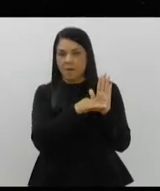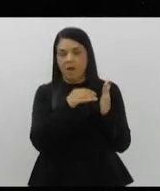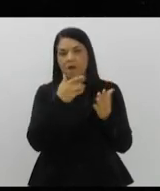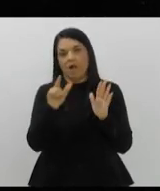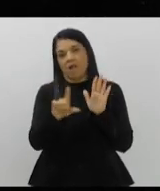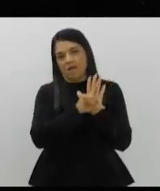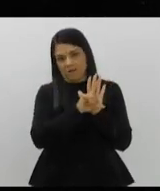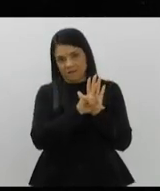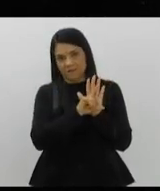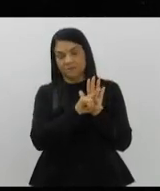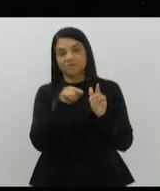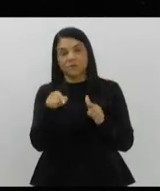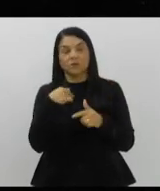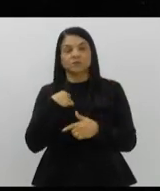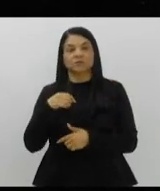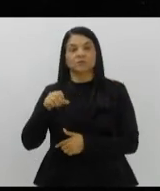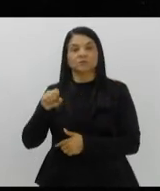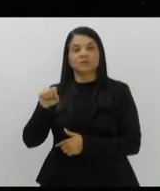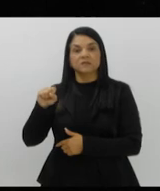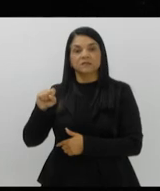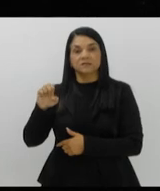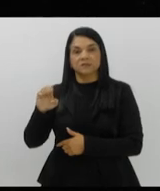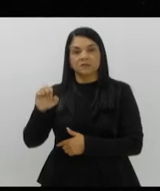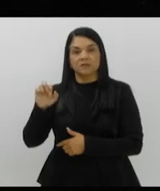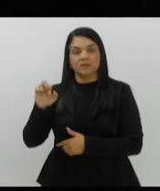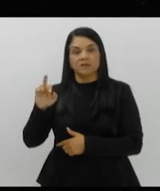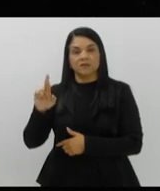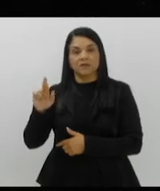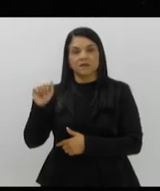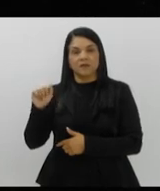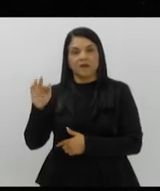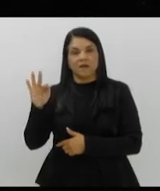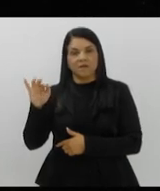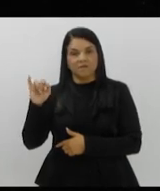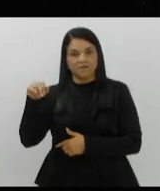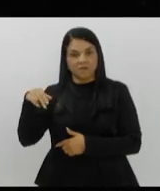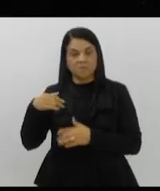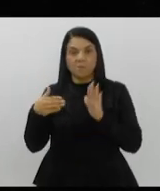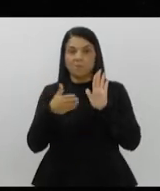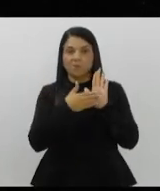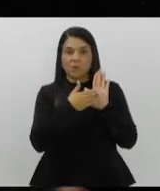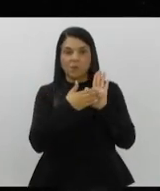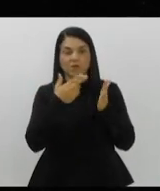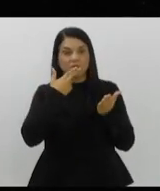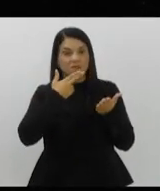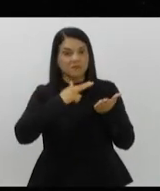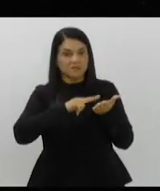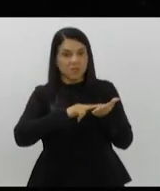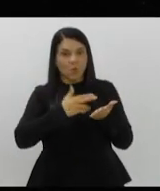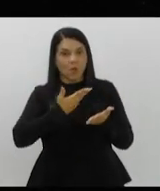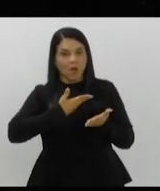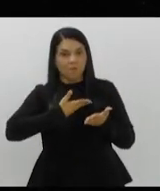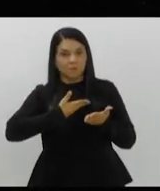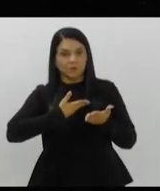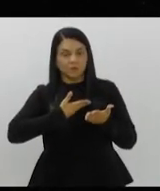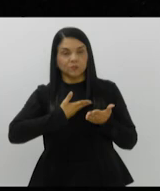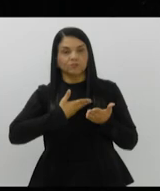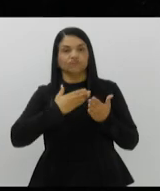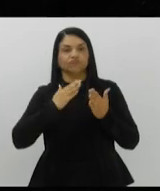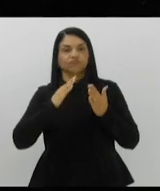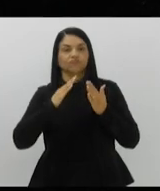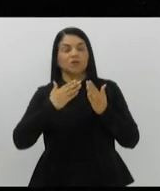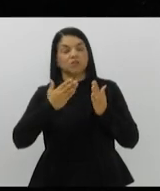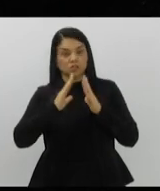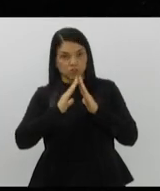propõe um selo Escola Amiga do Clima, o que está se supondo? Não é apenas um selinho